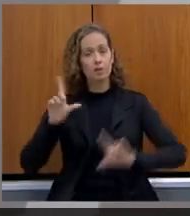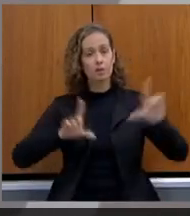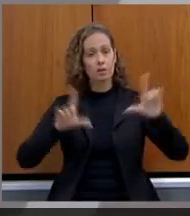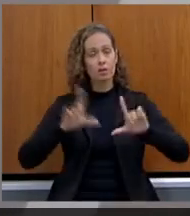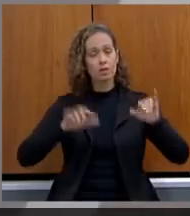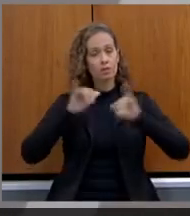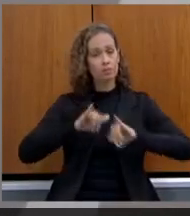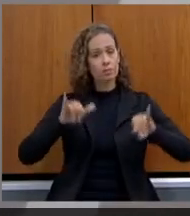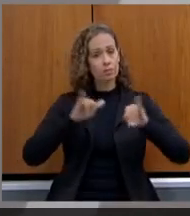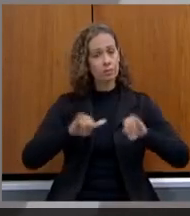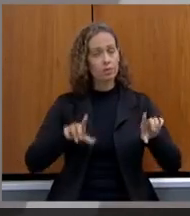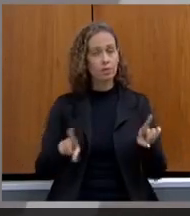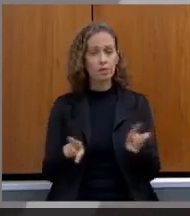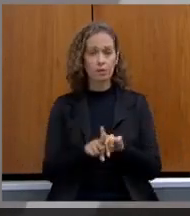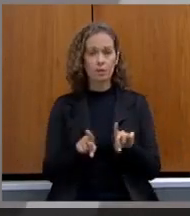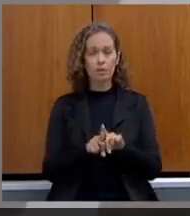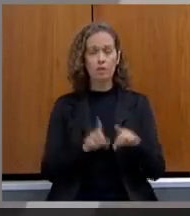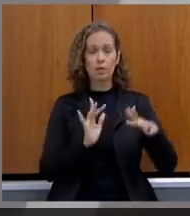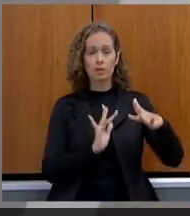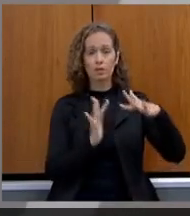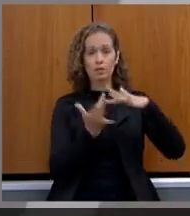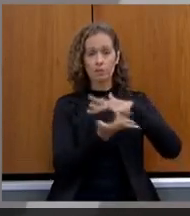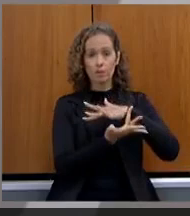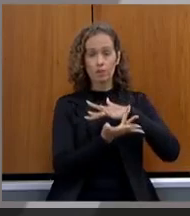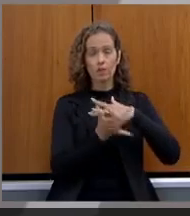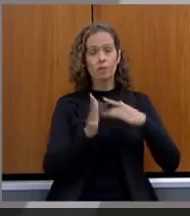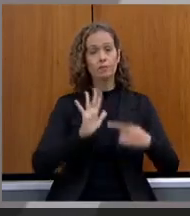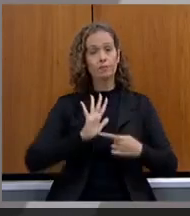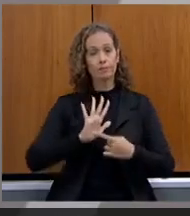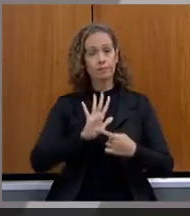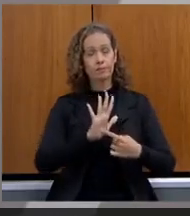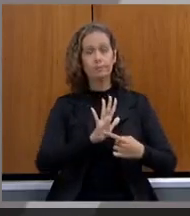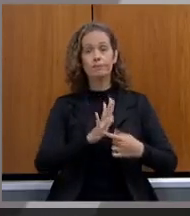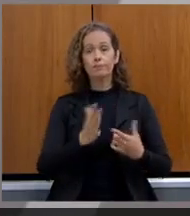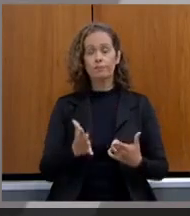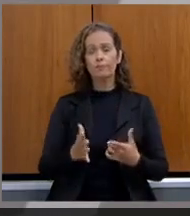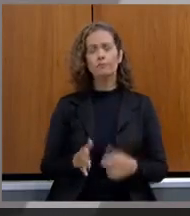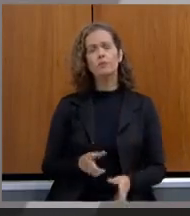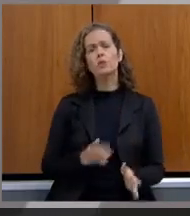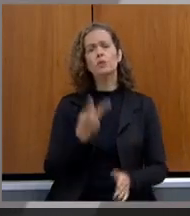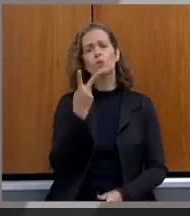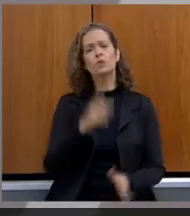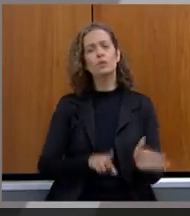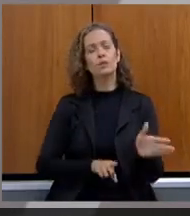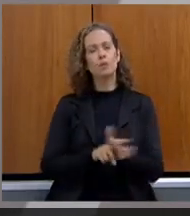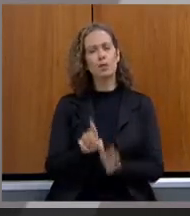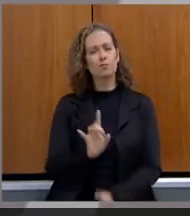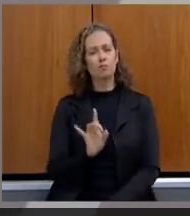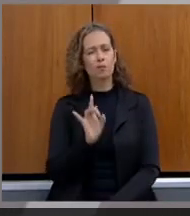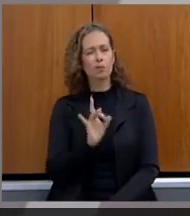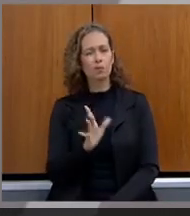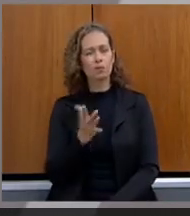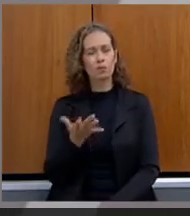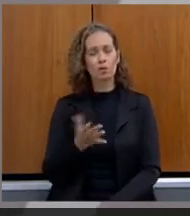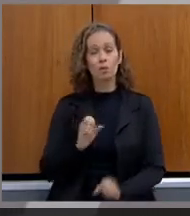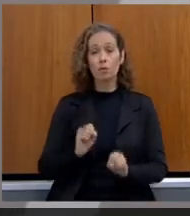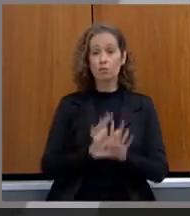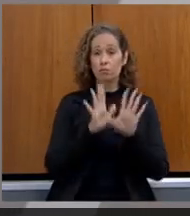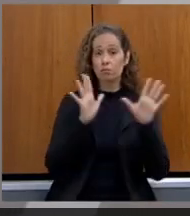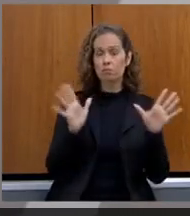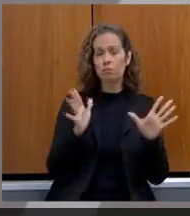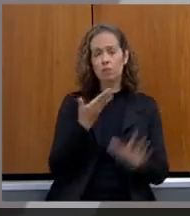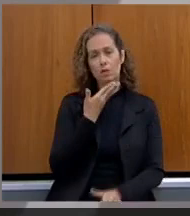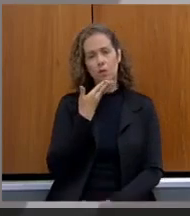e da mesma forma as redes as mídias sociais eu gostaria de deixar duas perguntinhas Só mesmo para efeito de esclarecimento